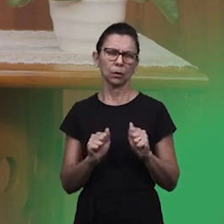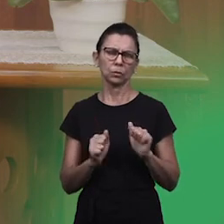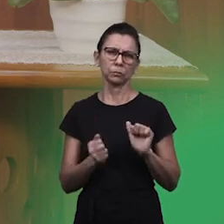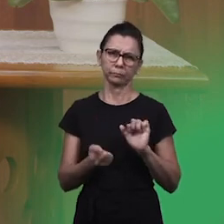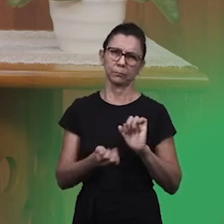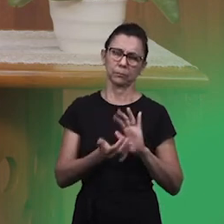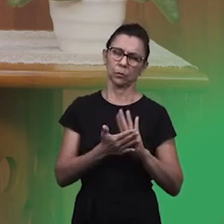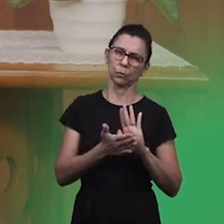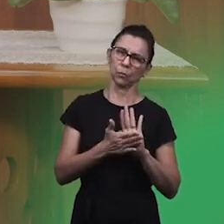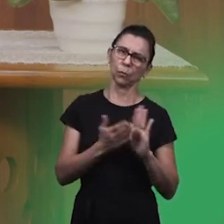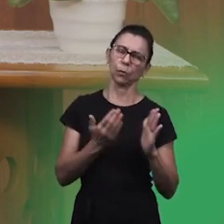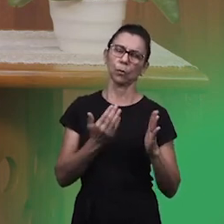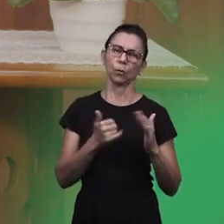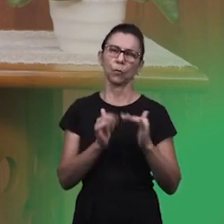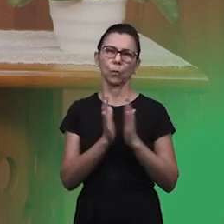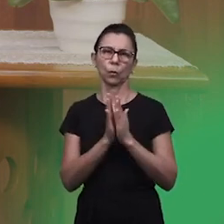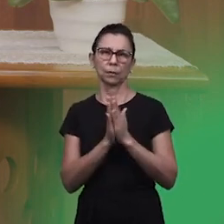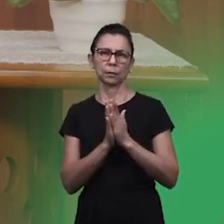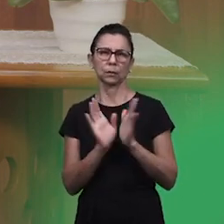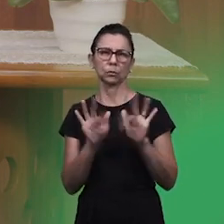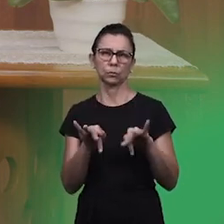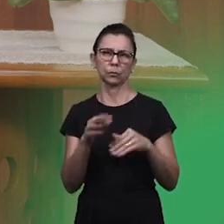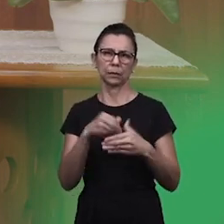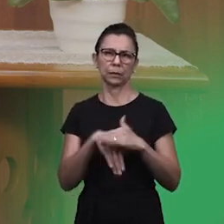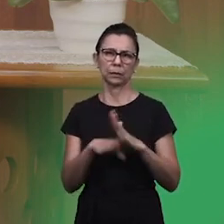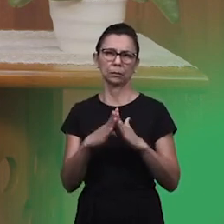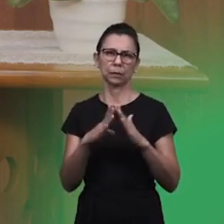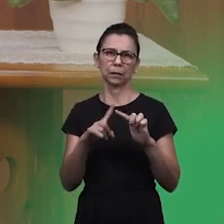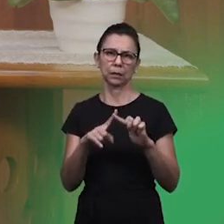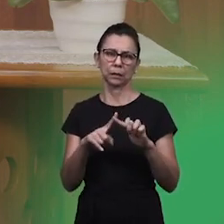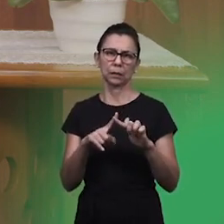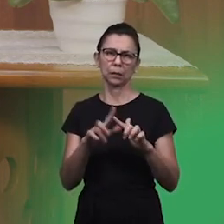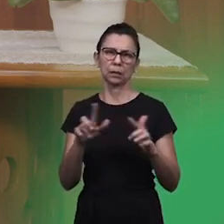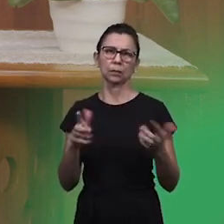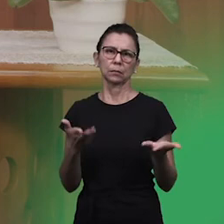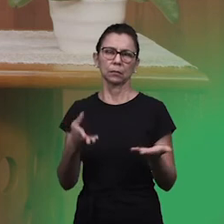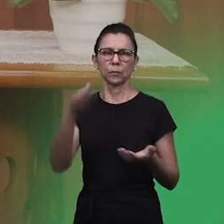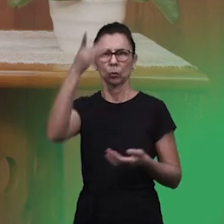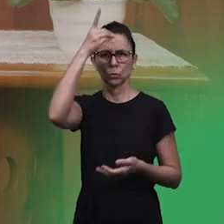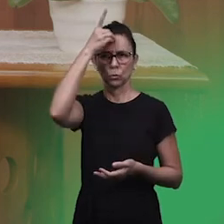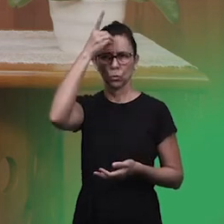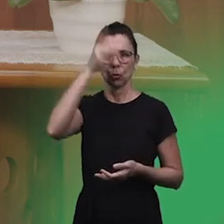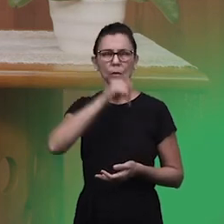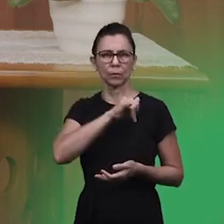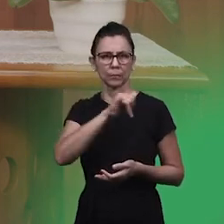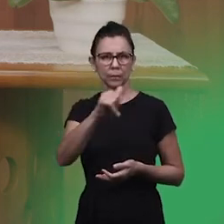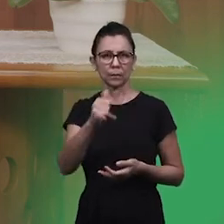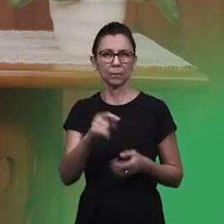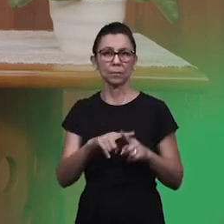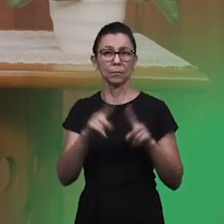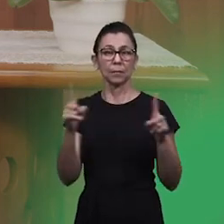entoado, uma oração final feita na igreja, a transmissão dos dons espirituais, mas nós já nos